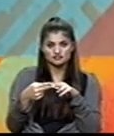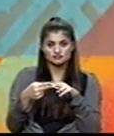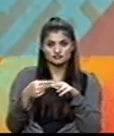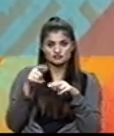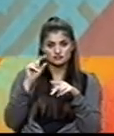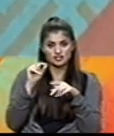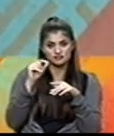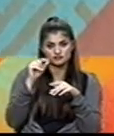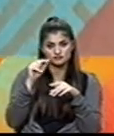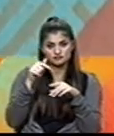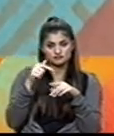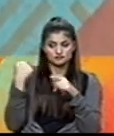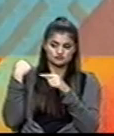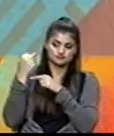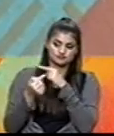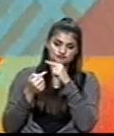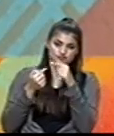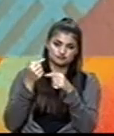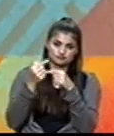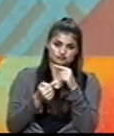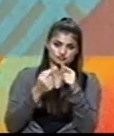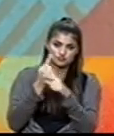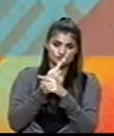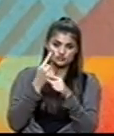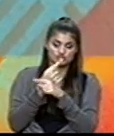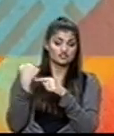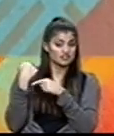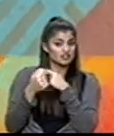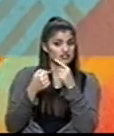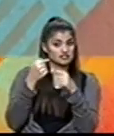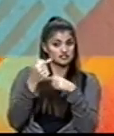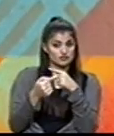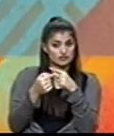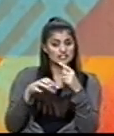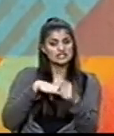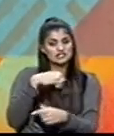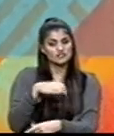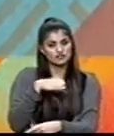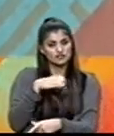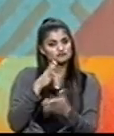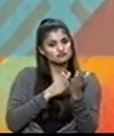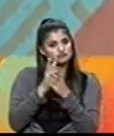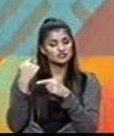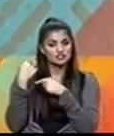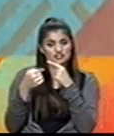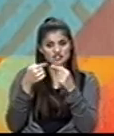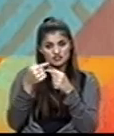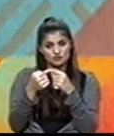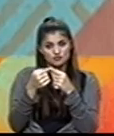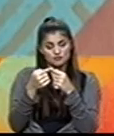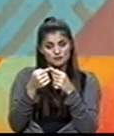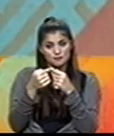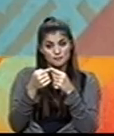formação também tradicional, naquilo que é a tradição, que significa que é manter a tradição, que